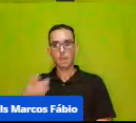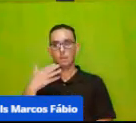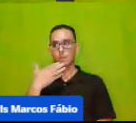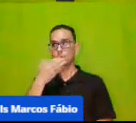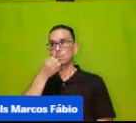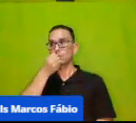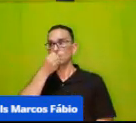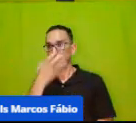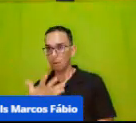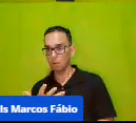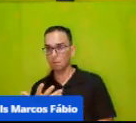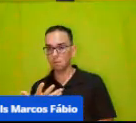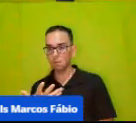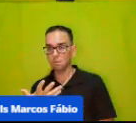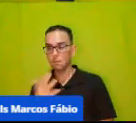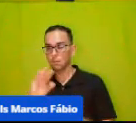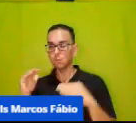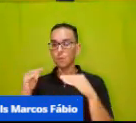de acordo com a